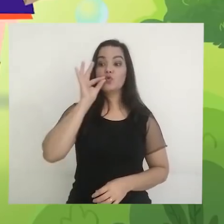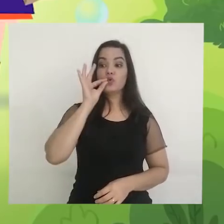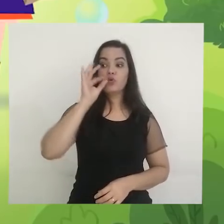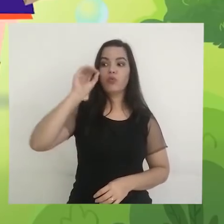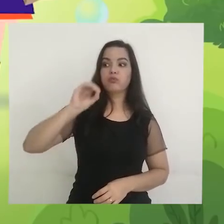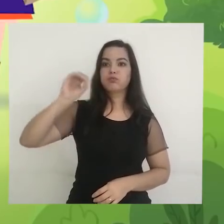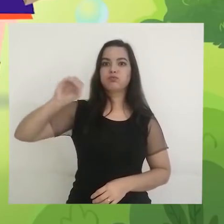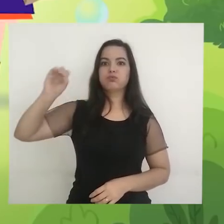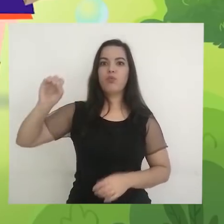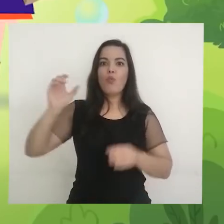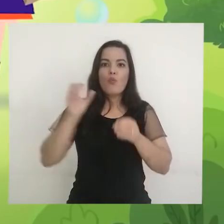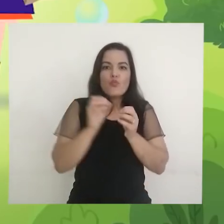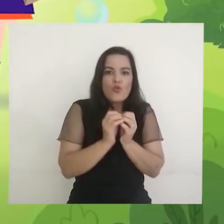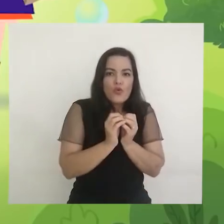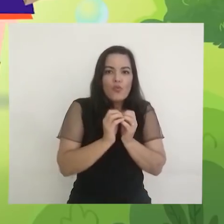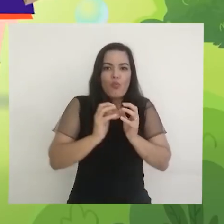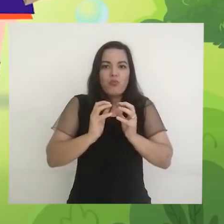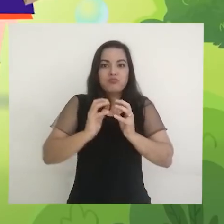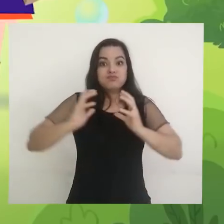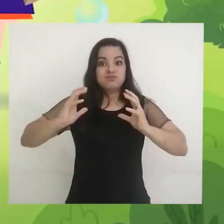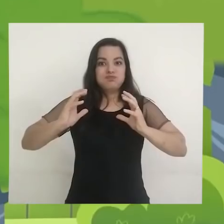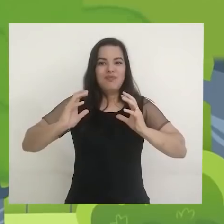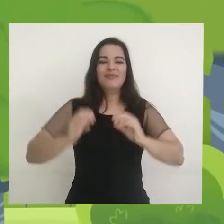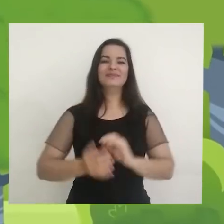bolha, bolinha, bolhão.